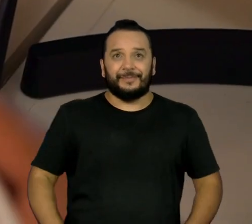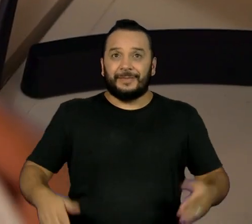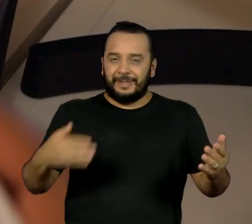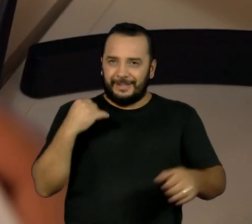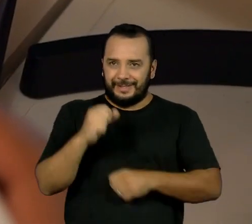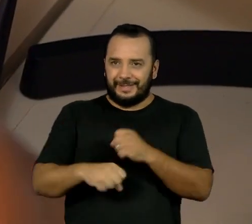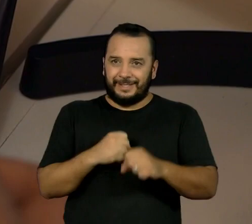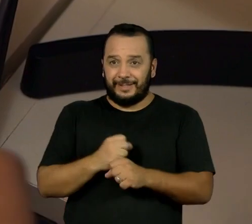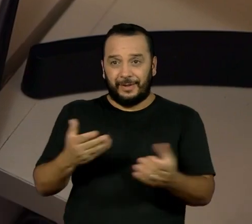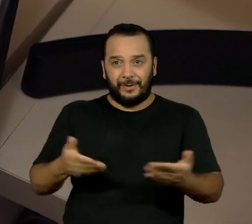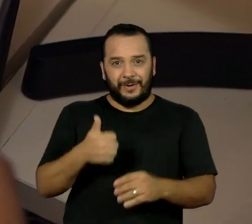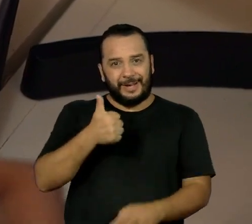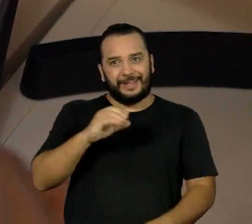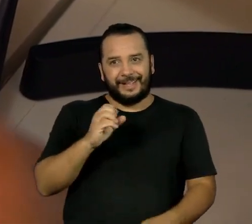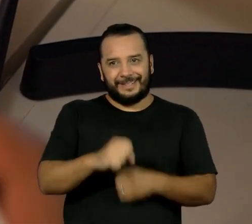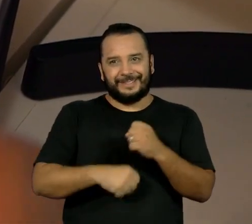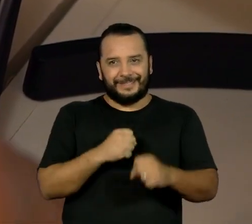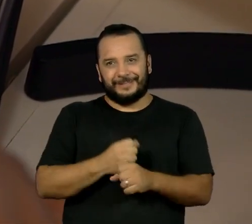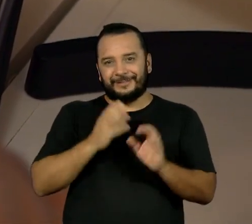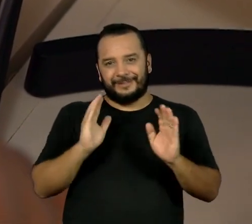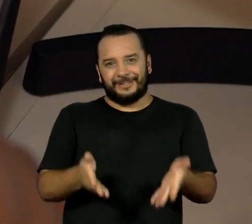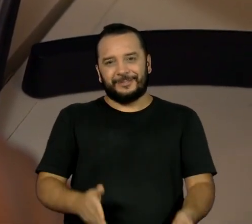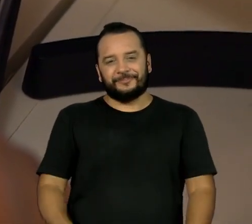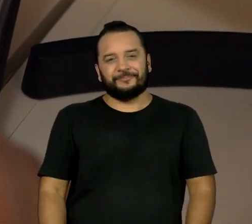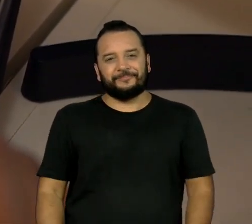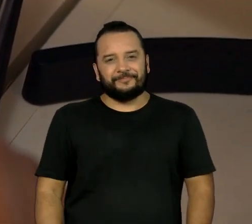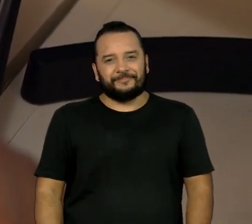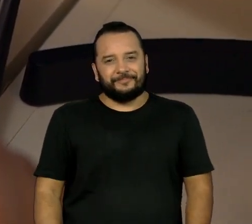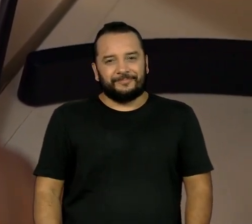ano, né, ela faz 10 anos.